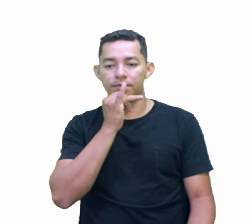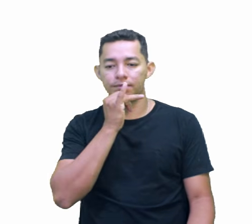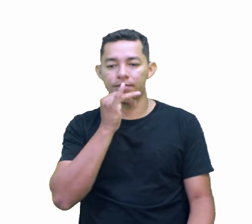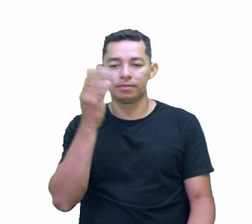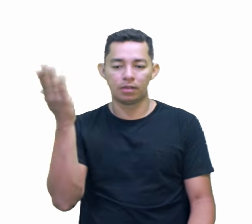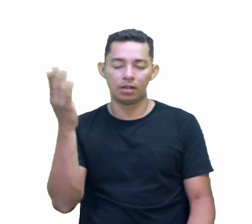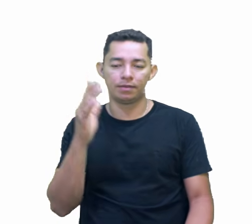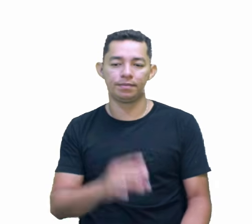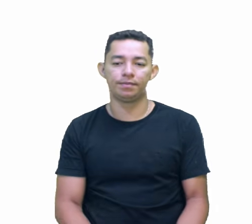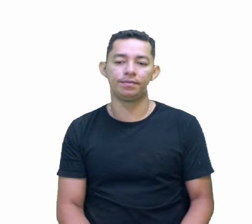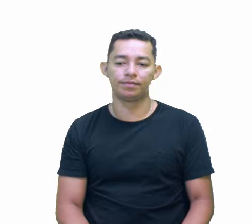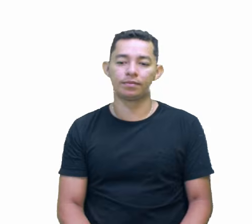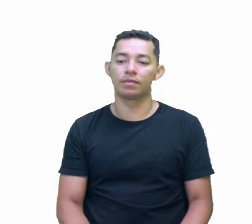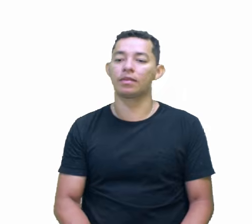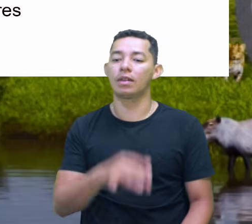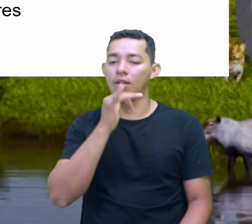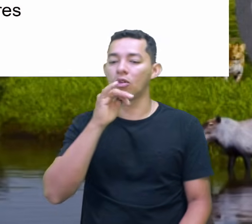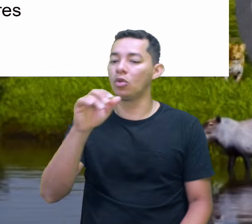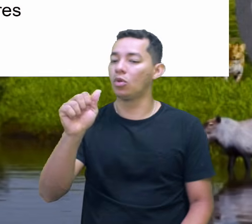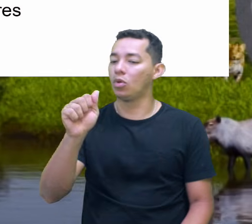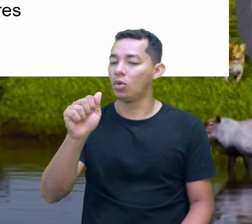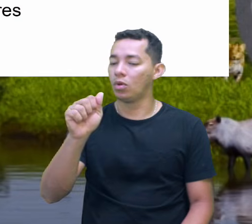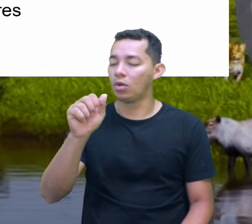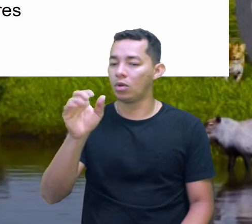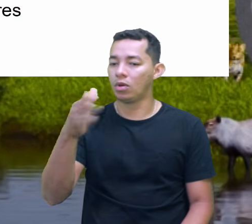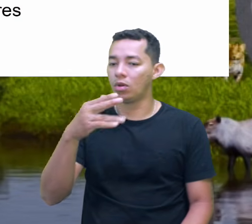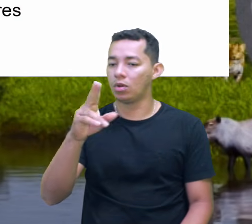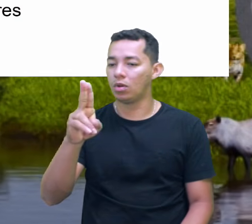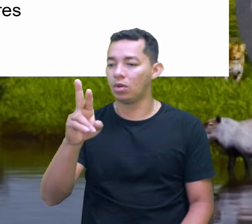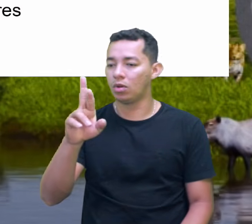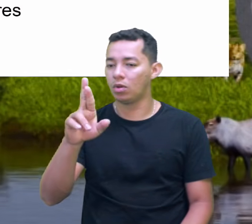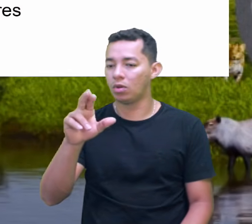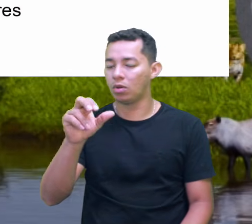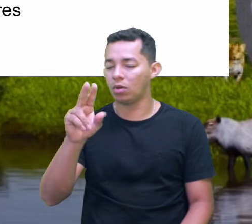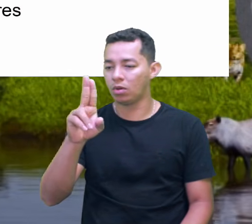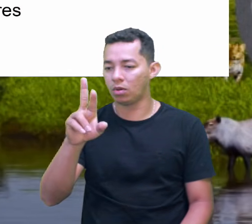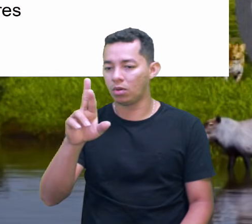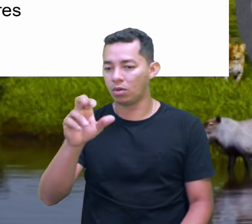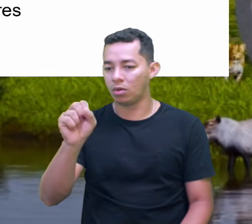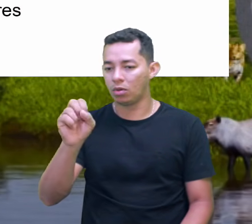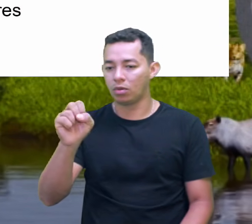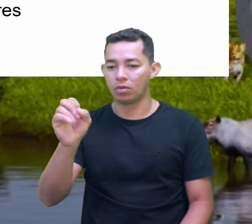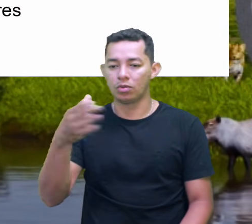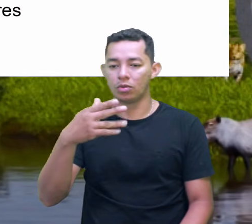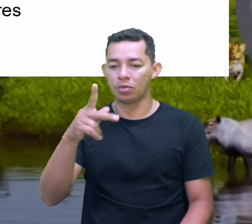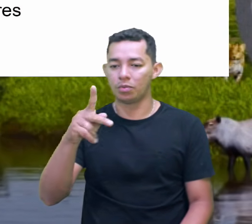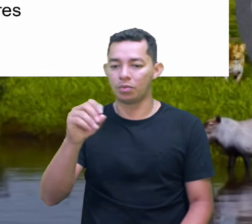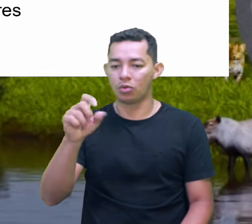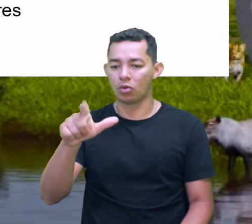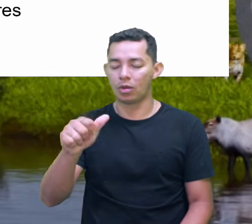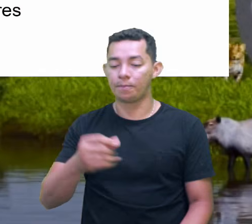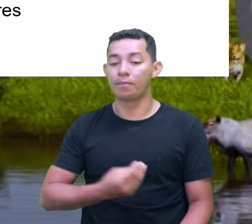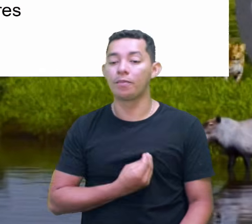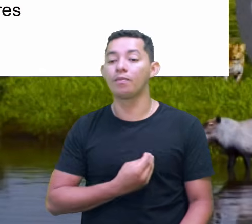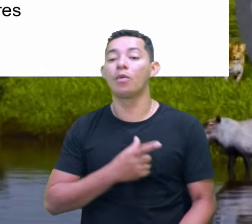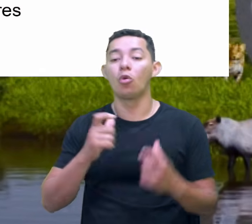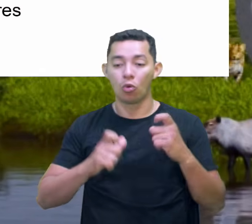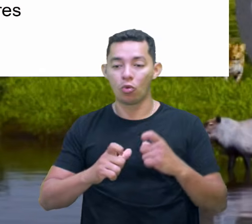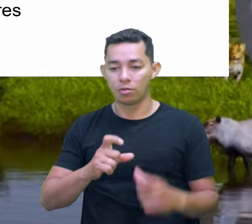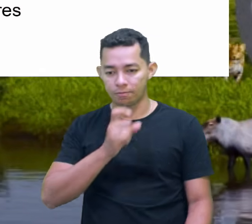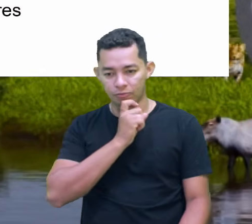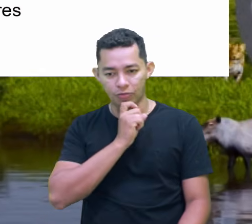te dar um exemplo do urso polar. O urso polar ele vive no gelo, né? Ele vive no frio. Por quê? Porque